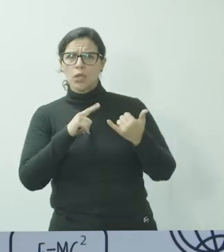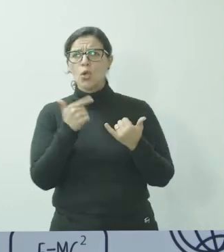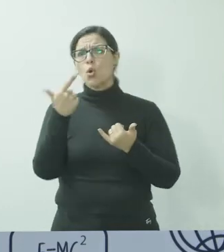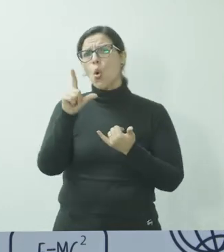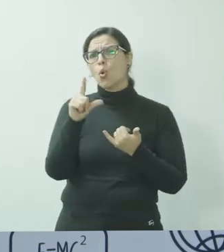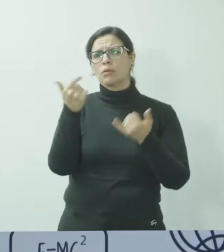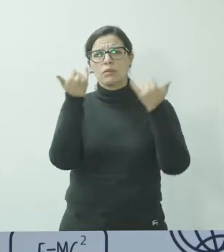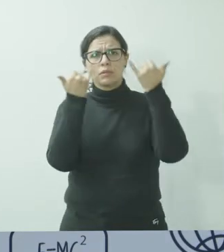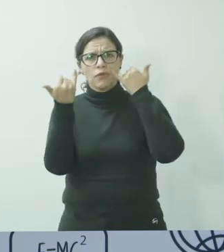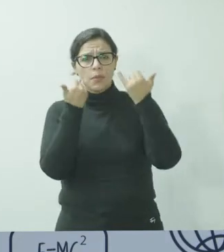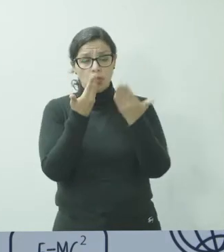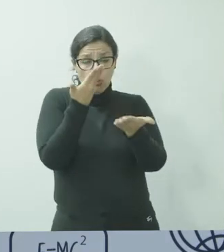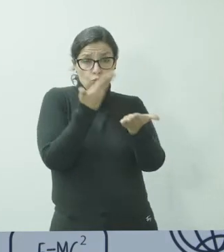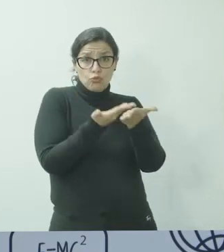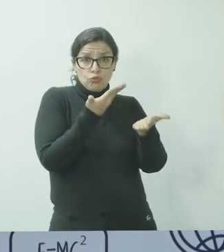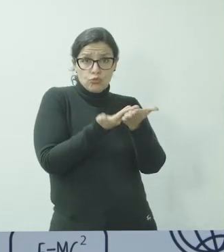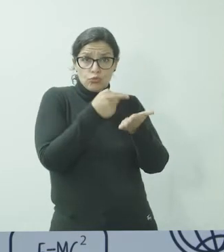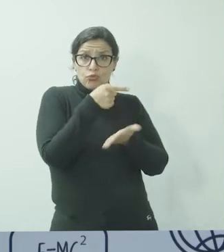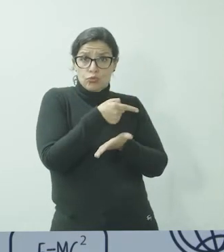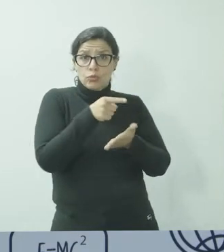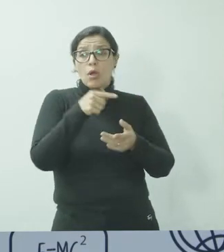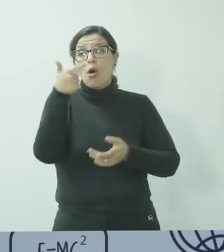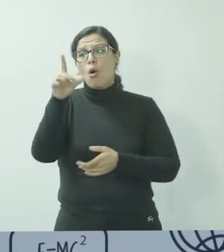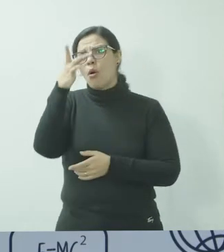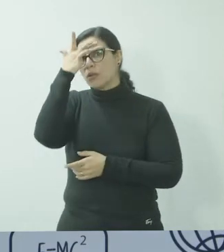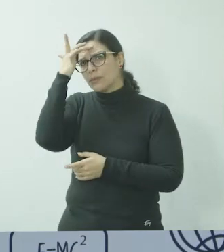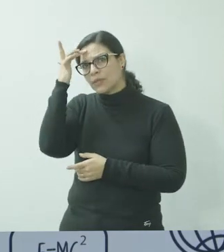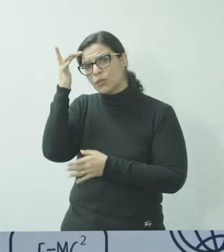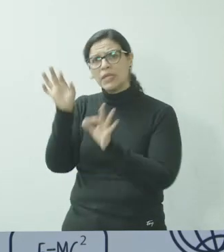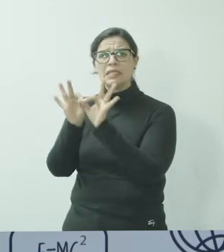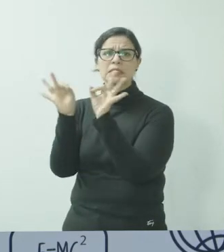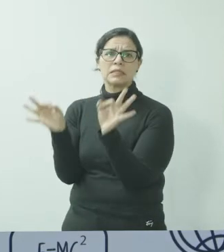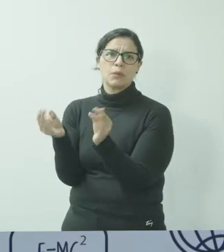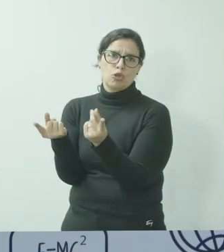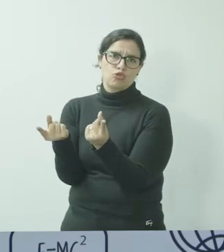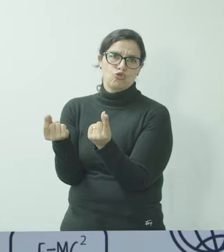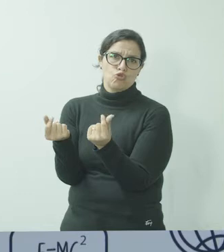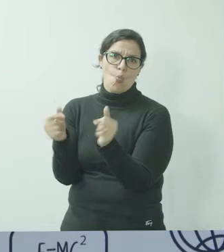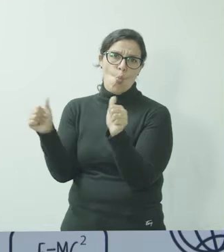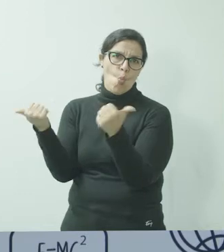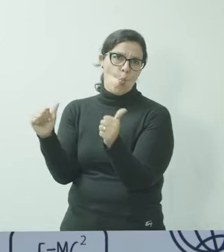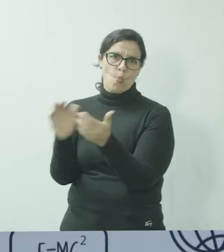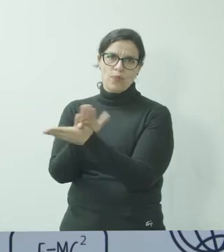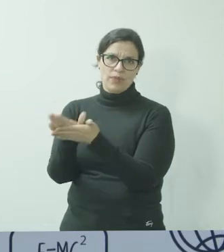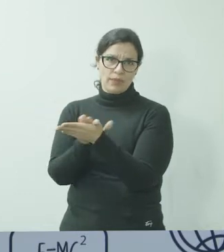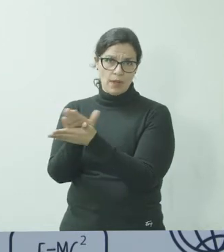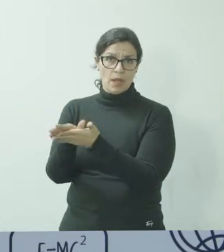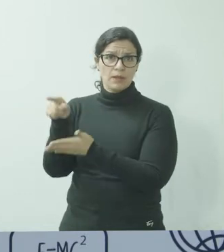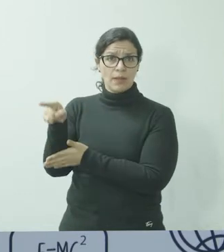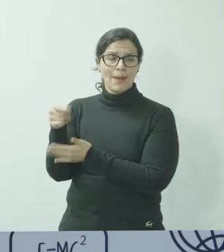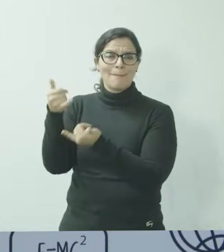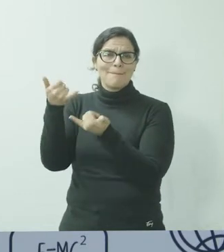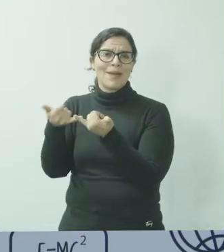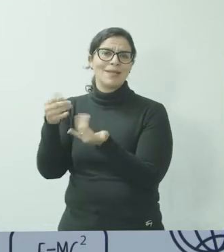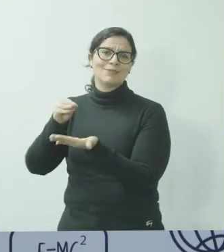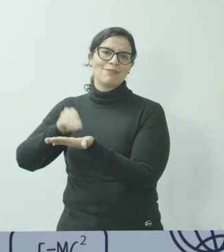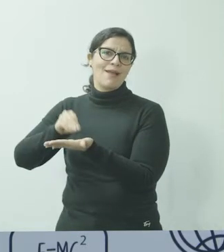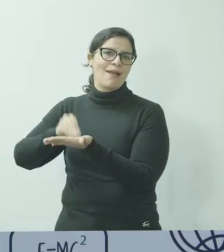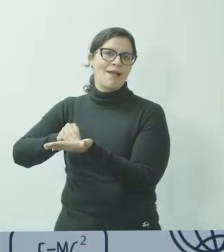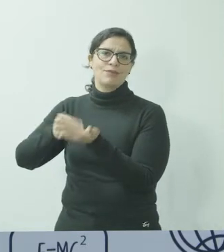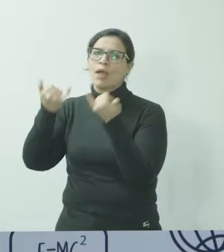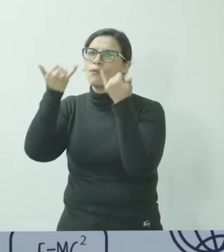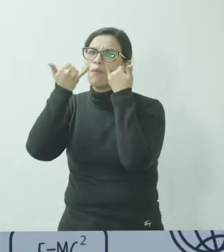informações de estudo e as outras pessoas que não tinham tanto dinheiro assim eh ficavam né sem a